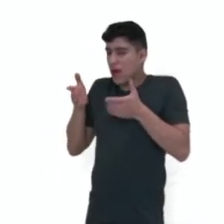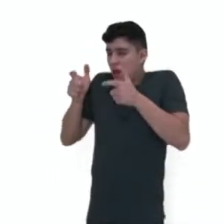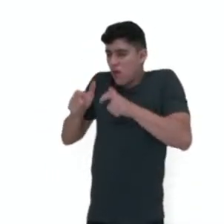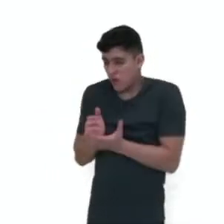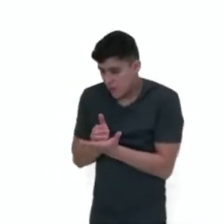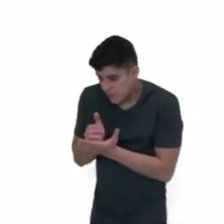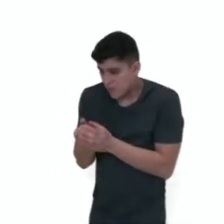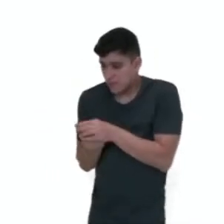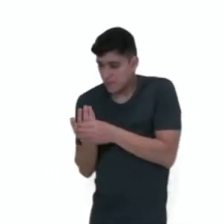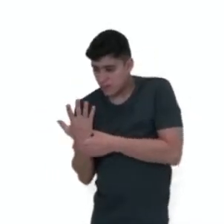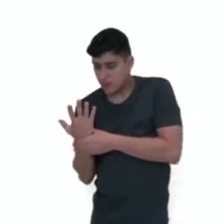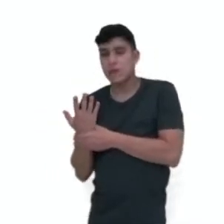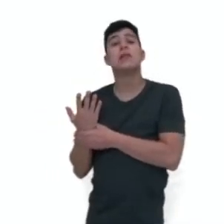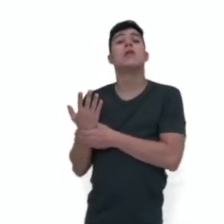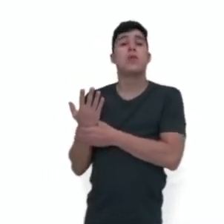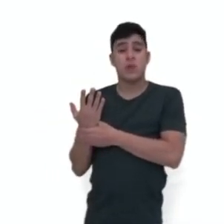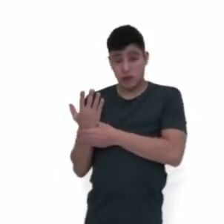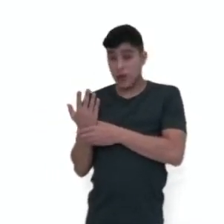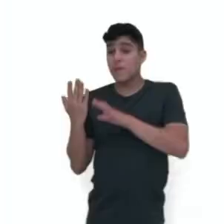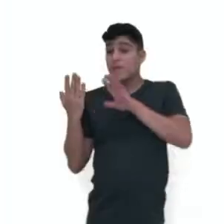em outros países